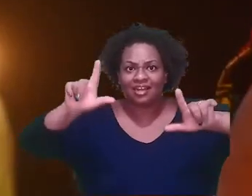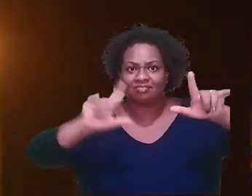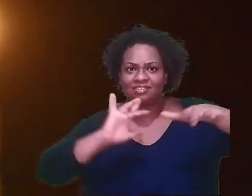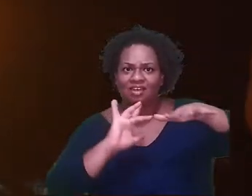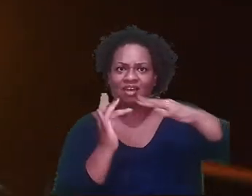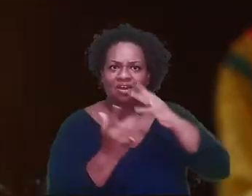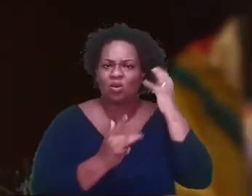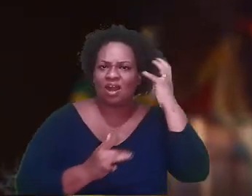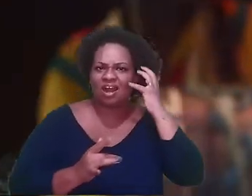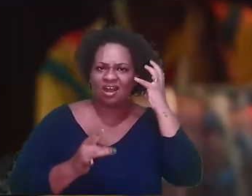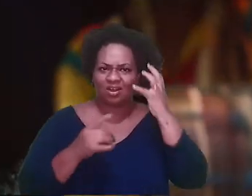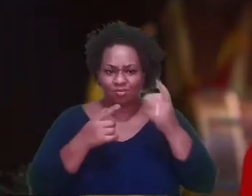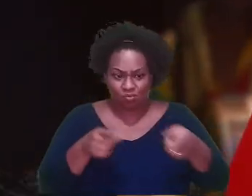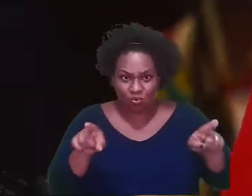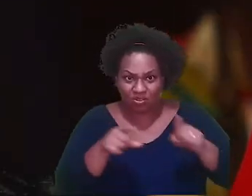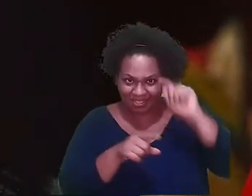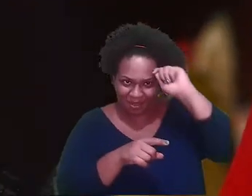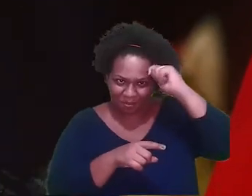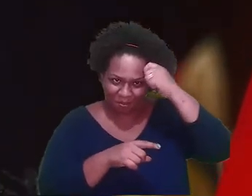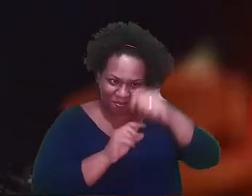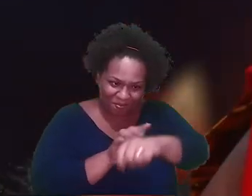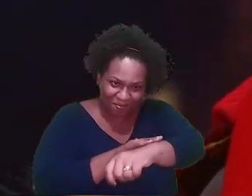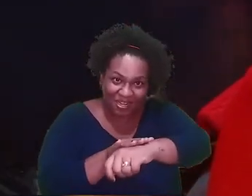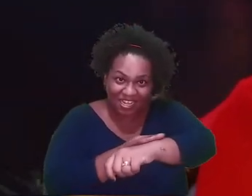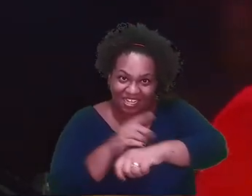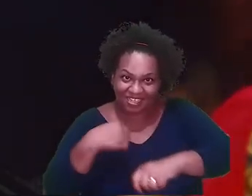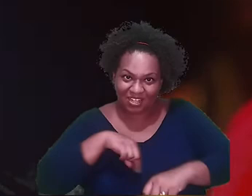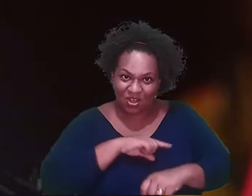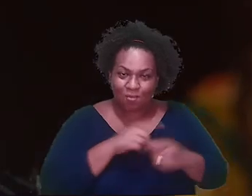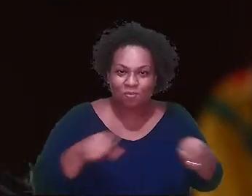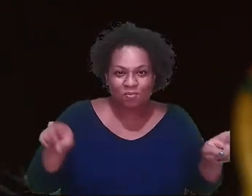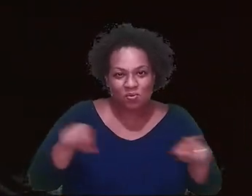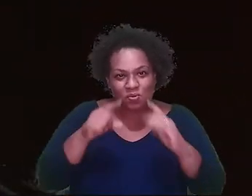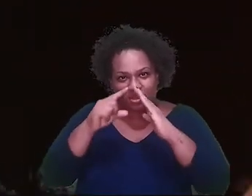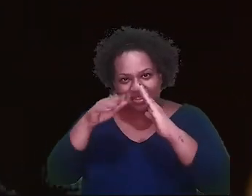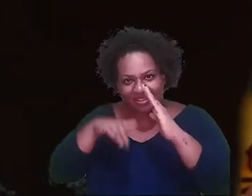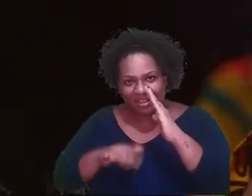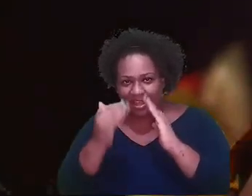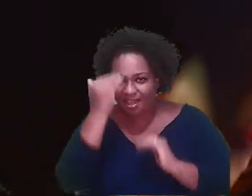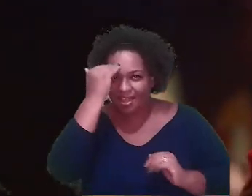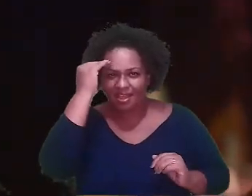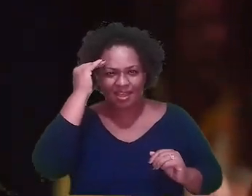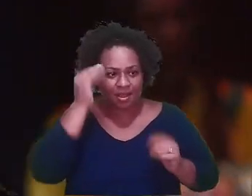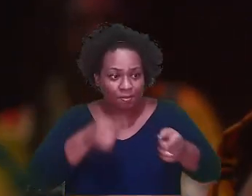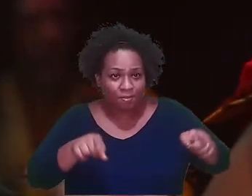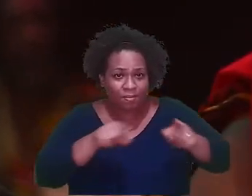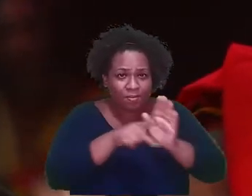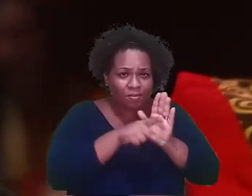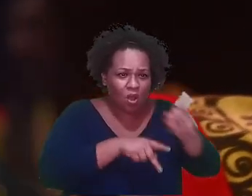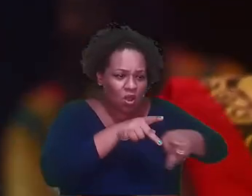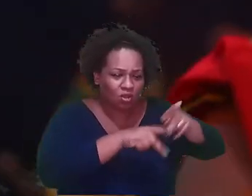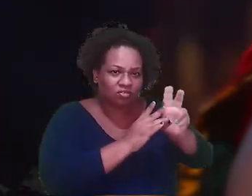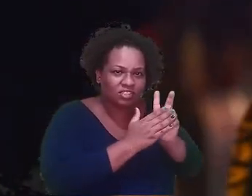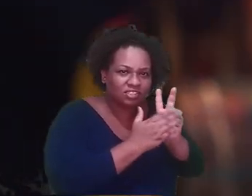nossa música, a música preta, a música dos terreiros, a música dos povos indígenas e dos